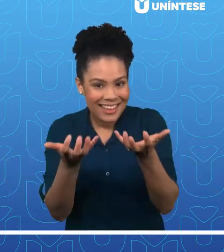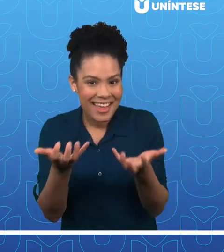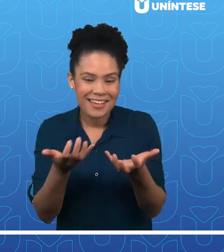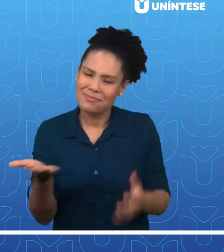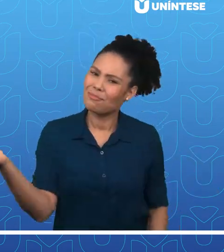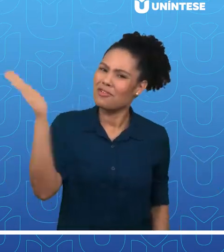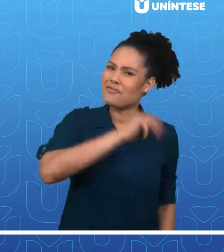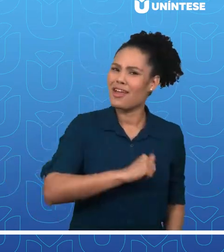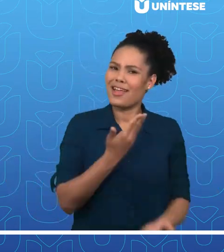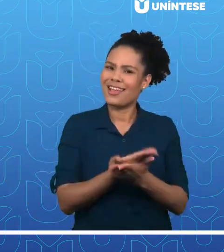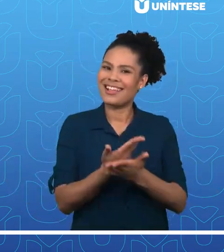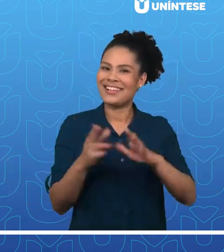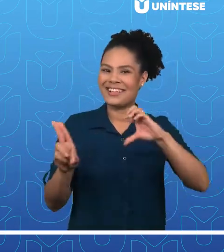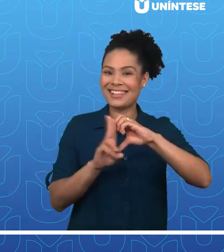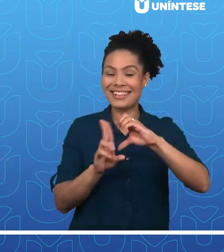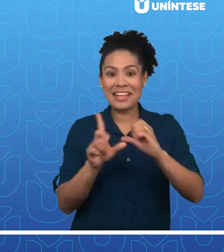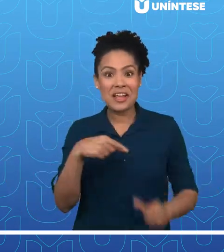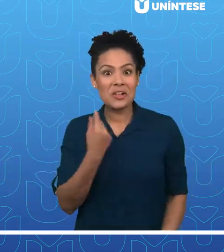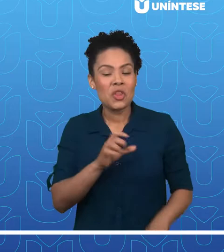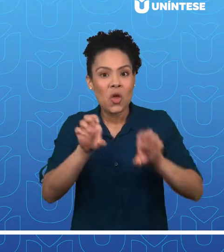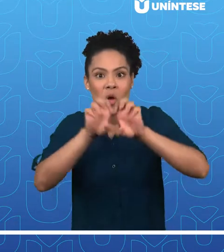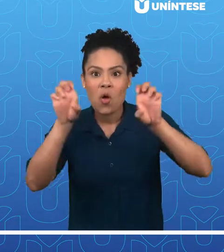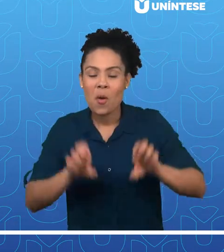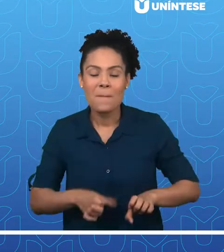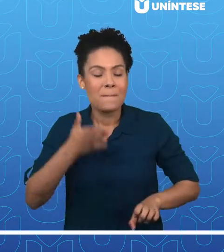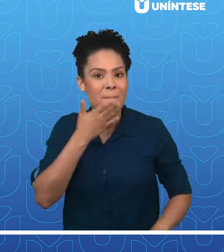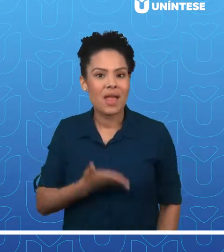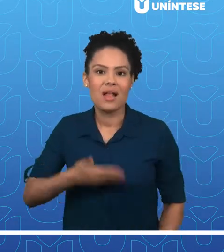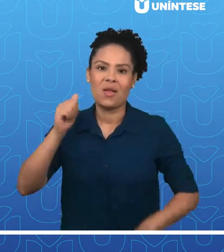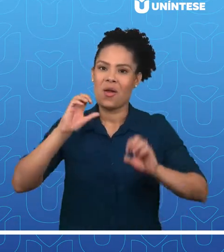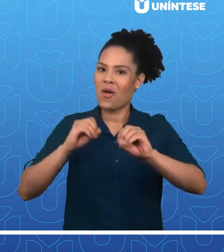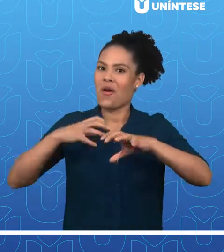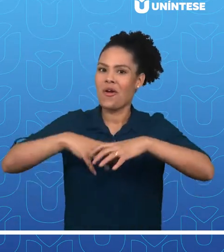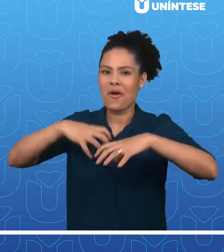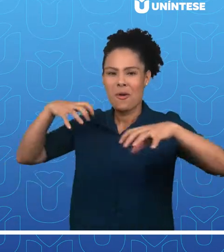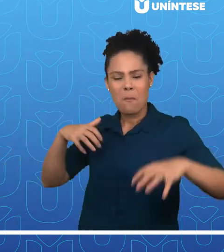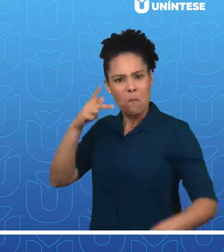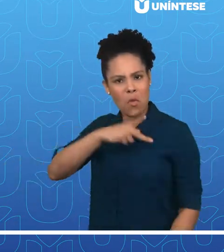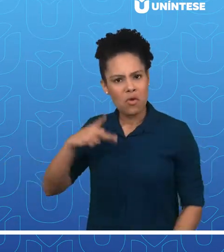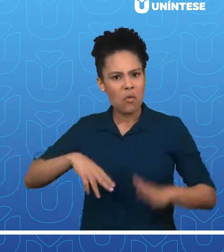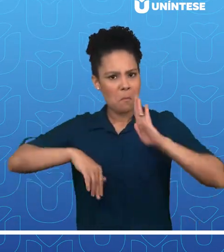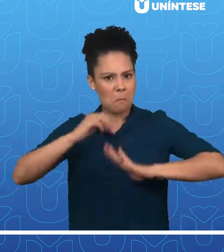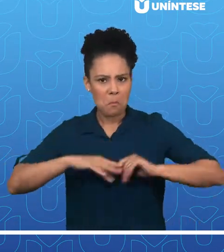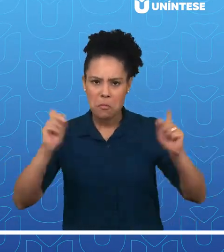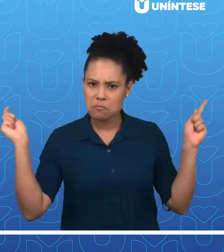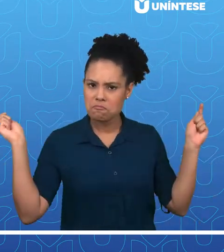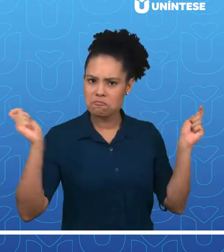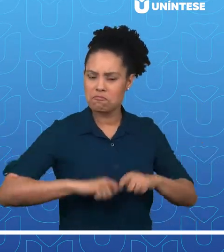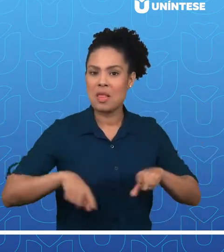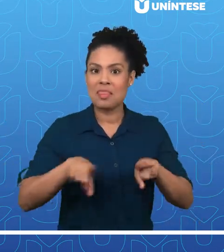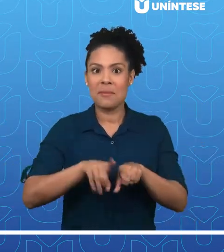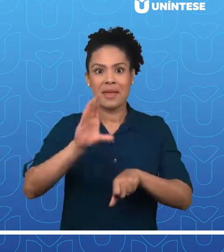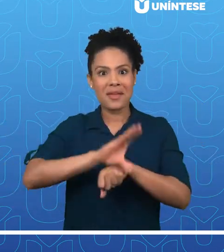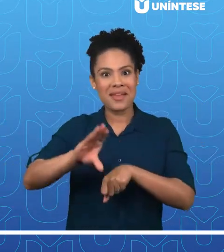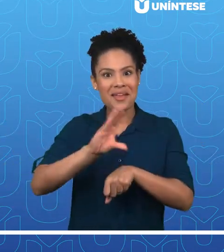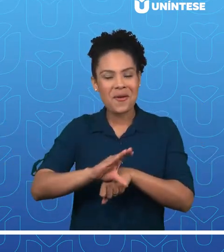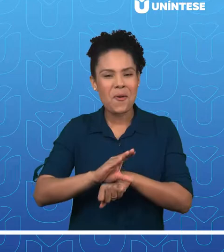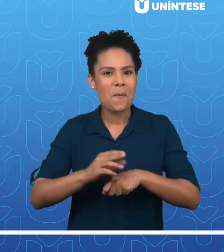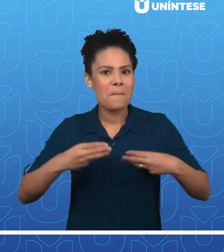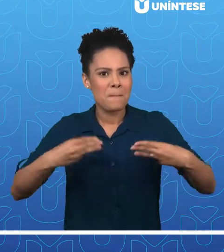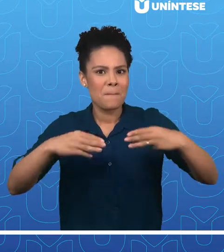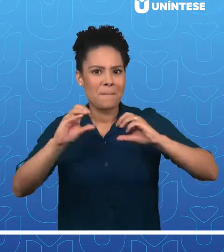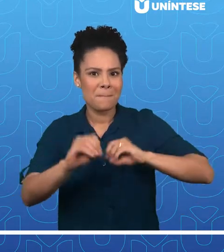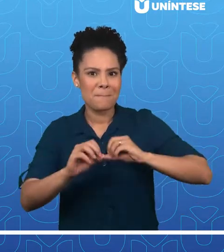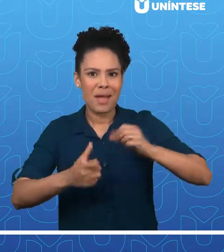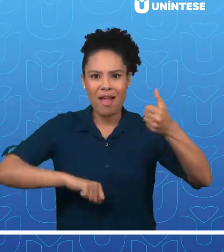desses profissionais? Então venha estudar na Uníntese. Nós temos a melhor estrutura do ensino à distância, com professores capacitados